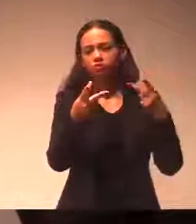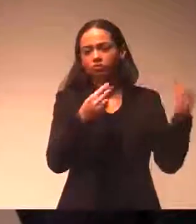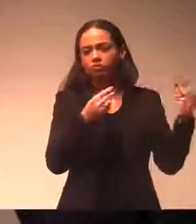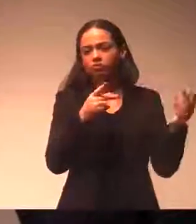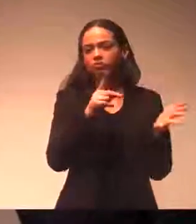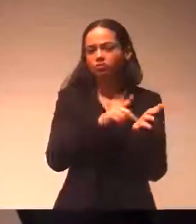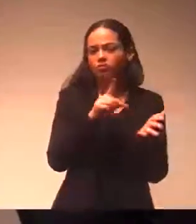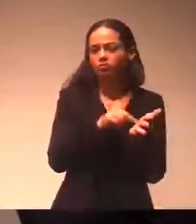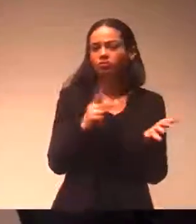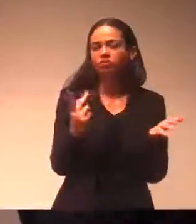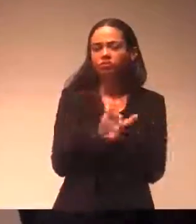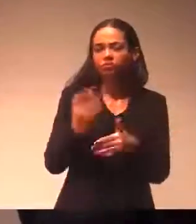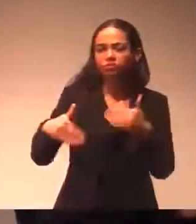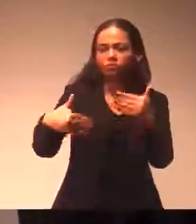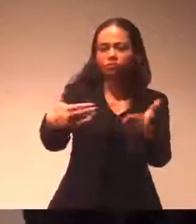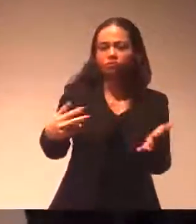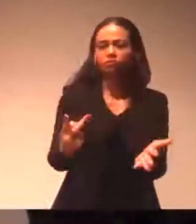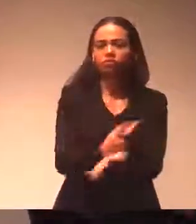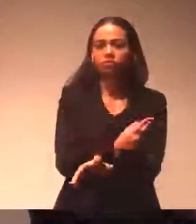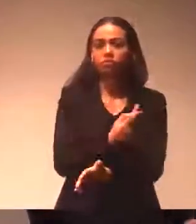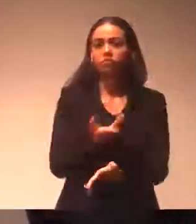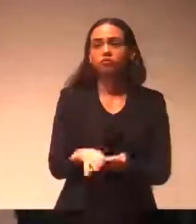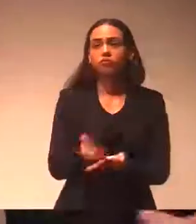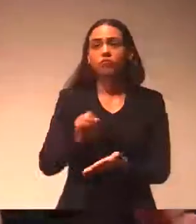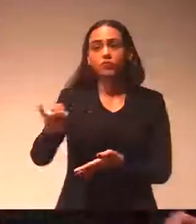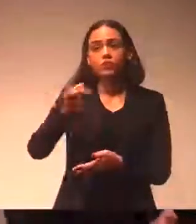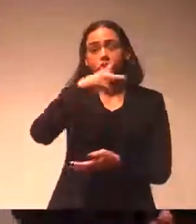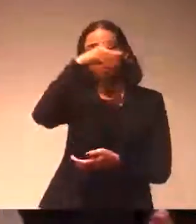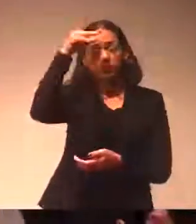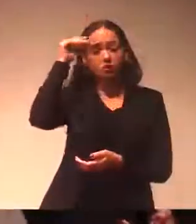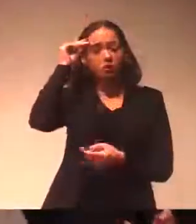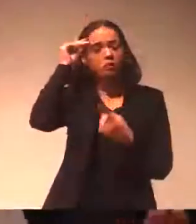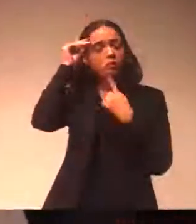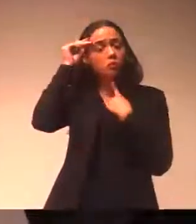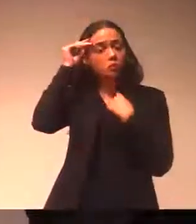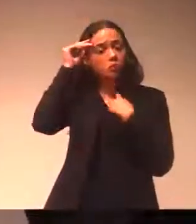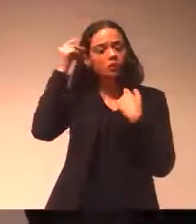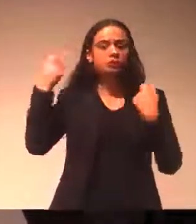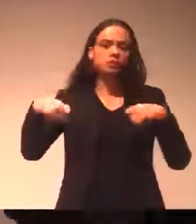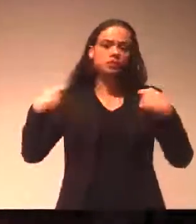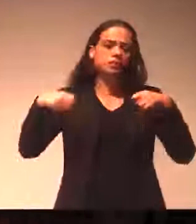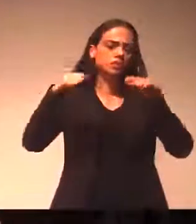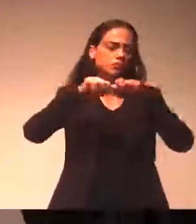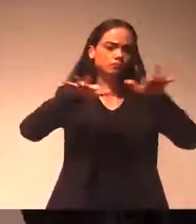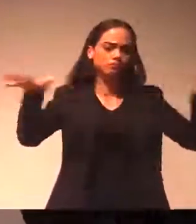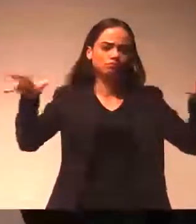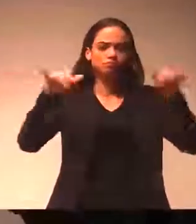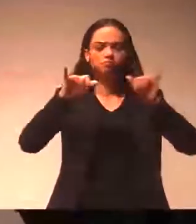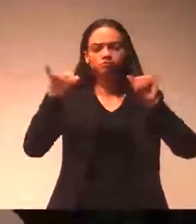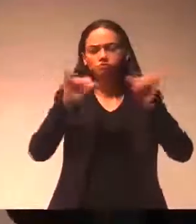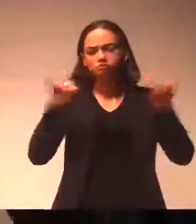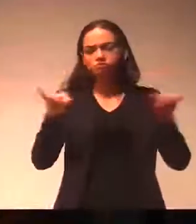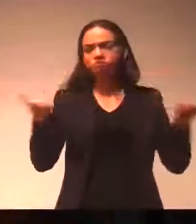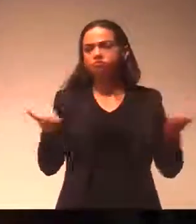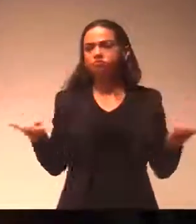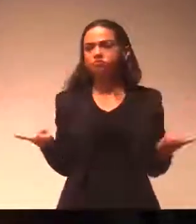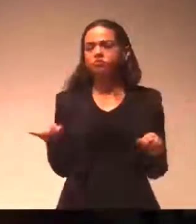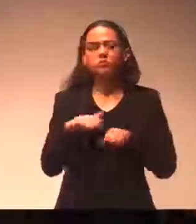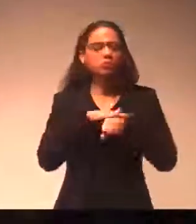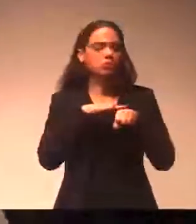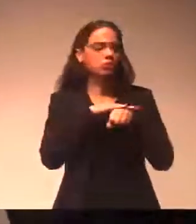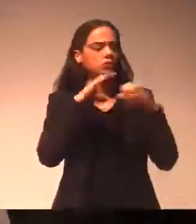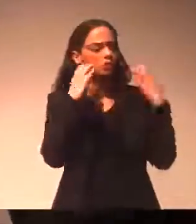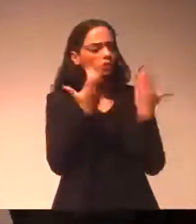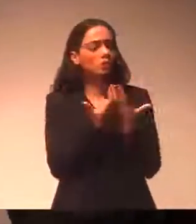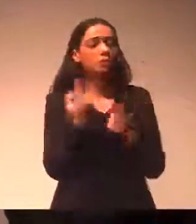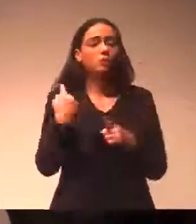disso acontecer, e se o prefeito quiser fazer esse debate, que faça com a cidade, com audiências públicas, converse com a Câmara de Vereadores, porque o